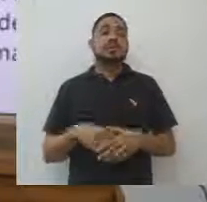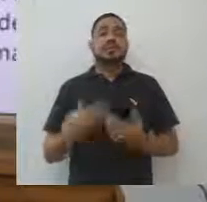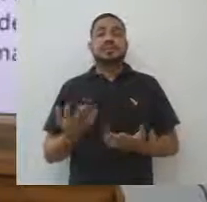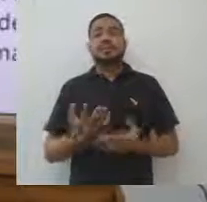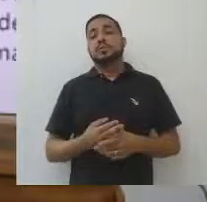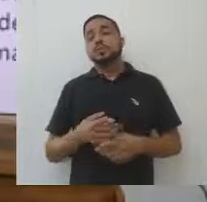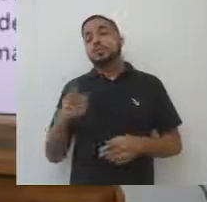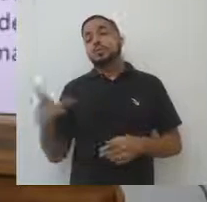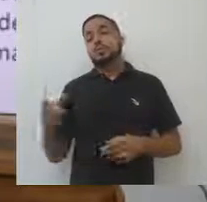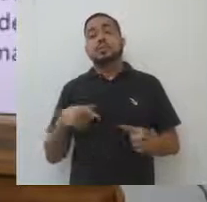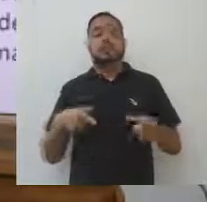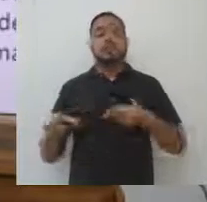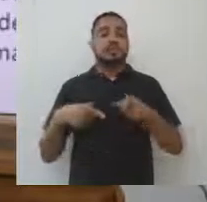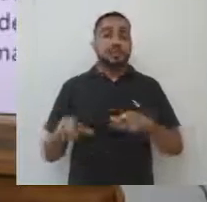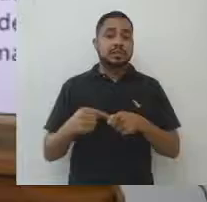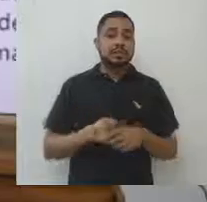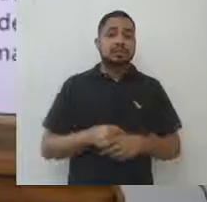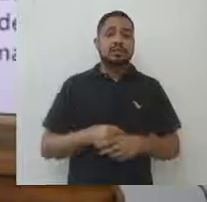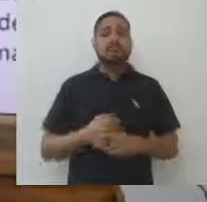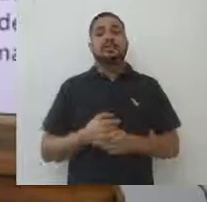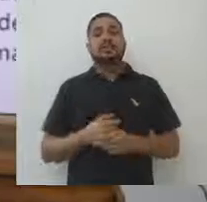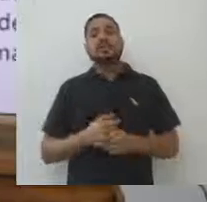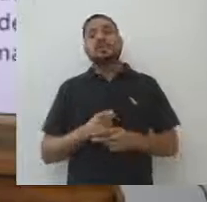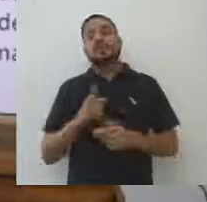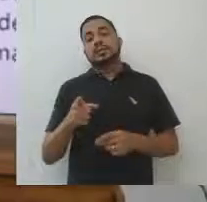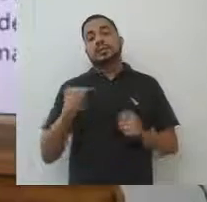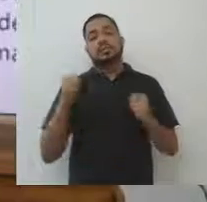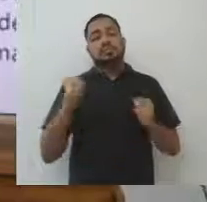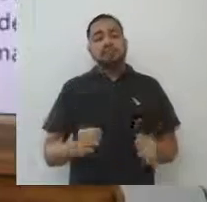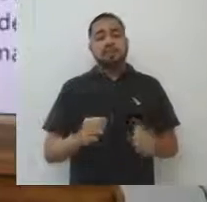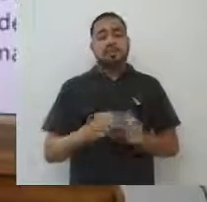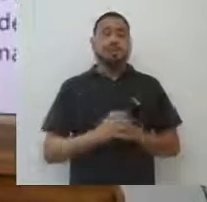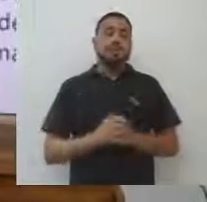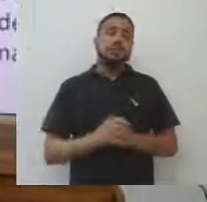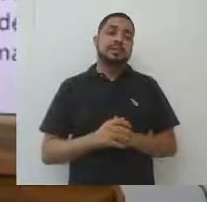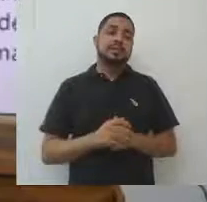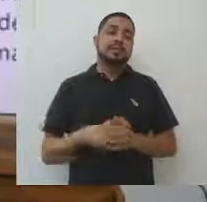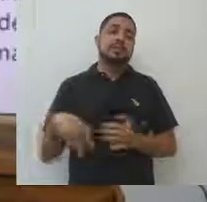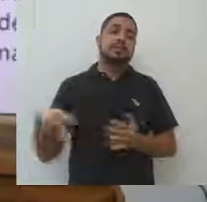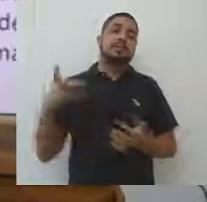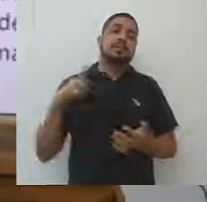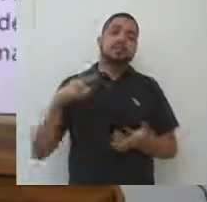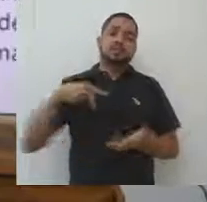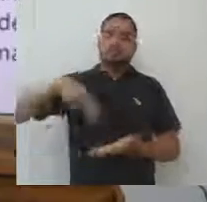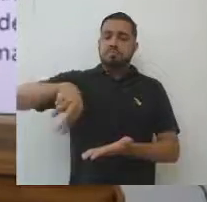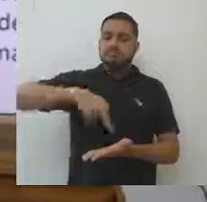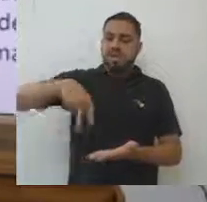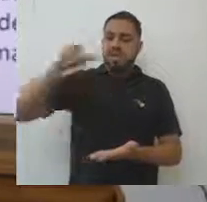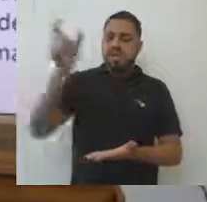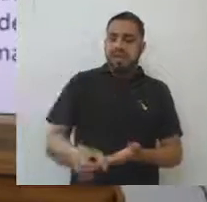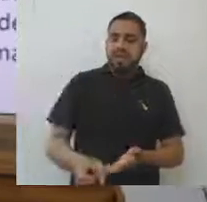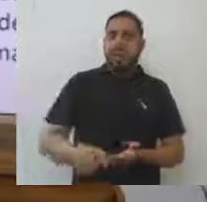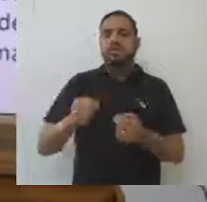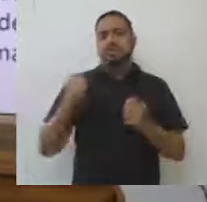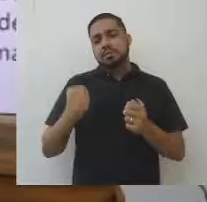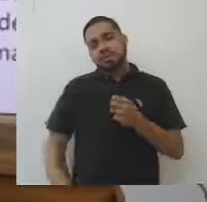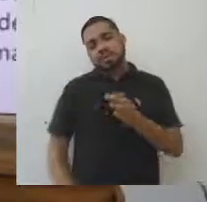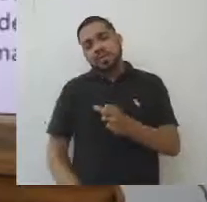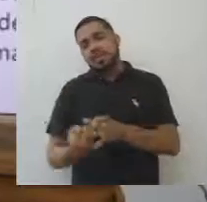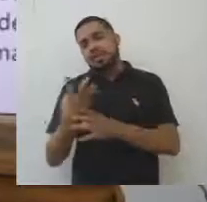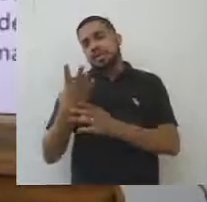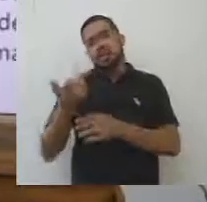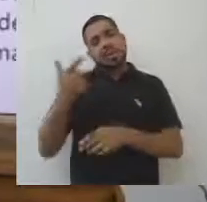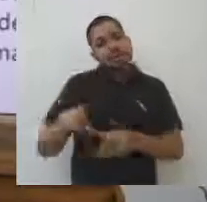outro campo que é no trabalho. E aí no trabalho você pode ser o bailarino, você pode criar,